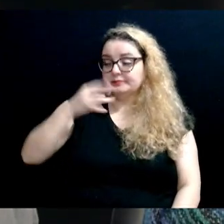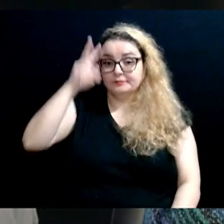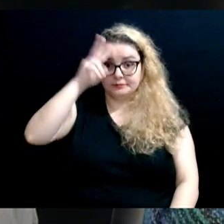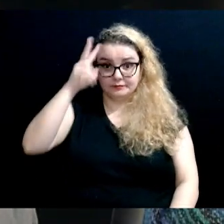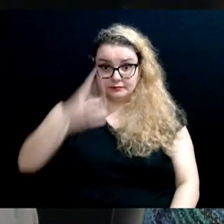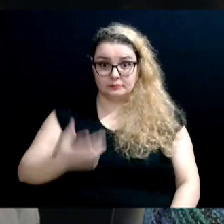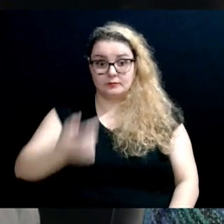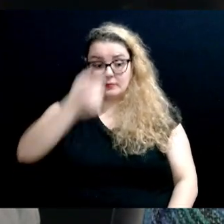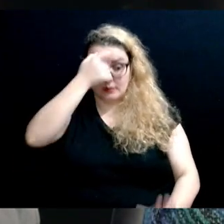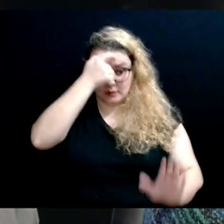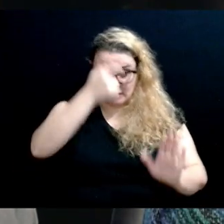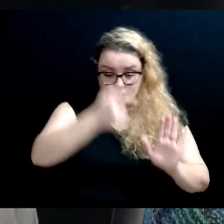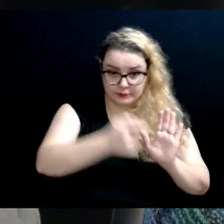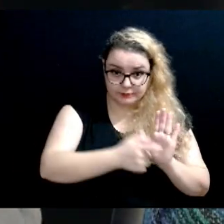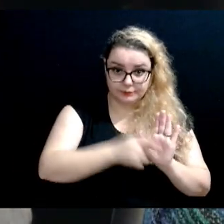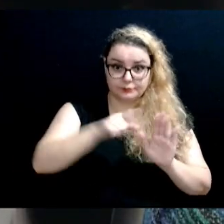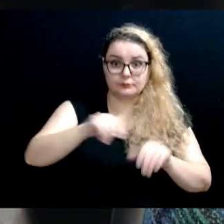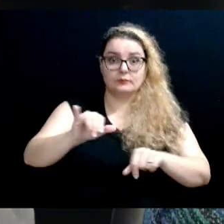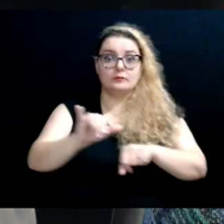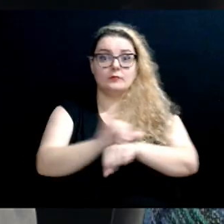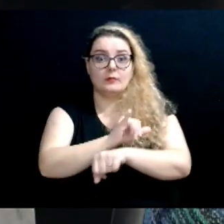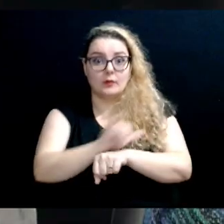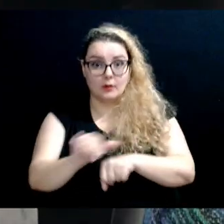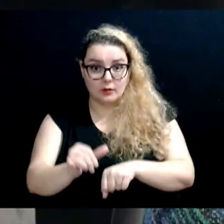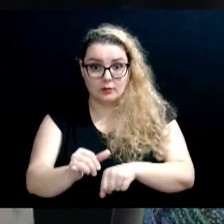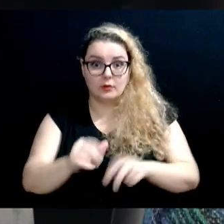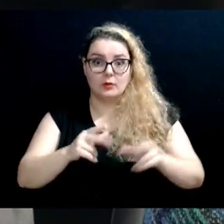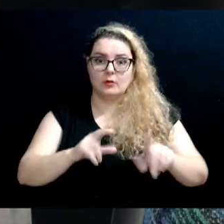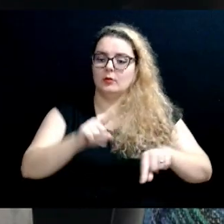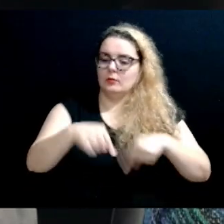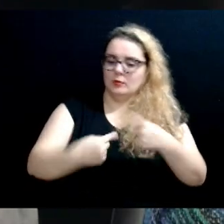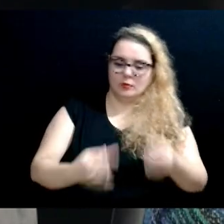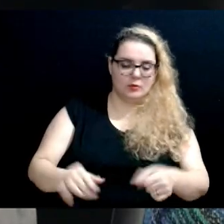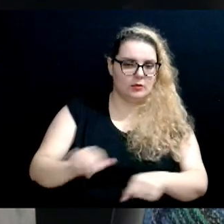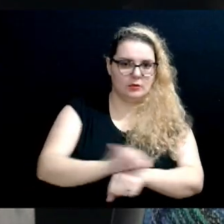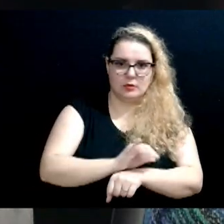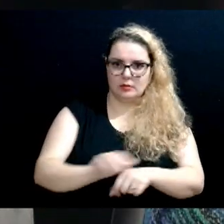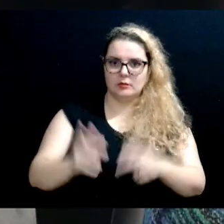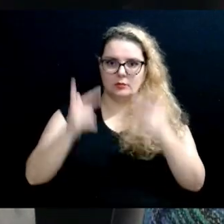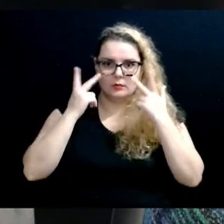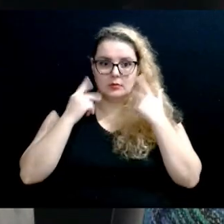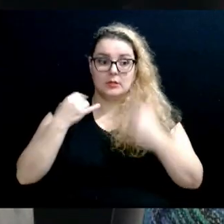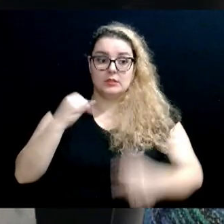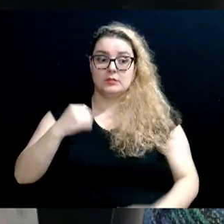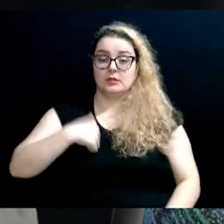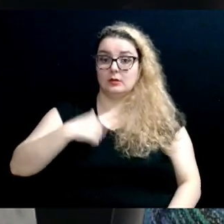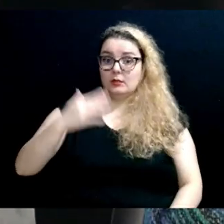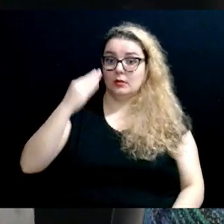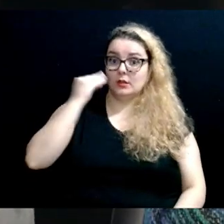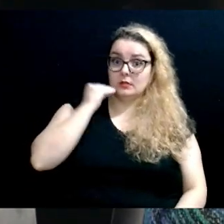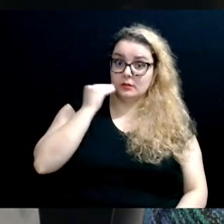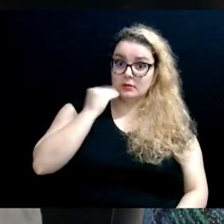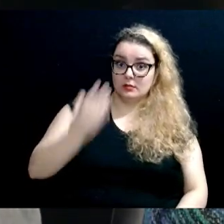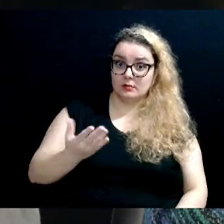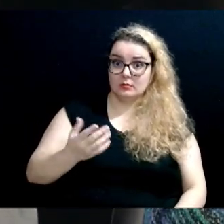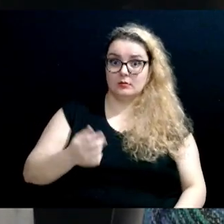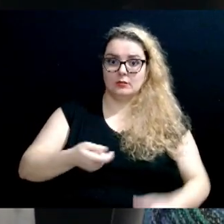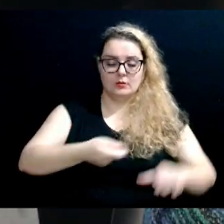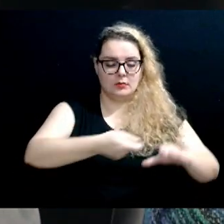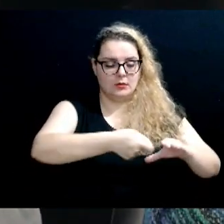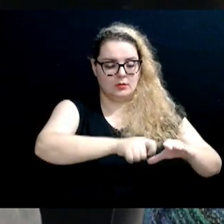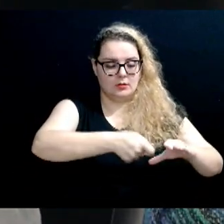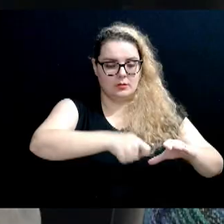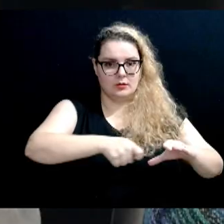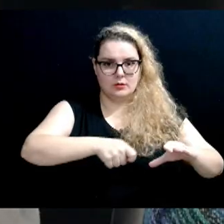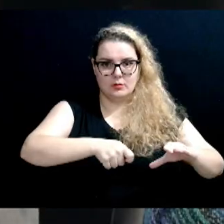uma ferramenta como outra qualquer. Se eu tentar soltar um parafuso com um martelo, eu vou ter